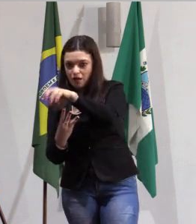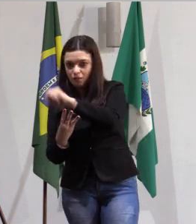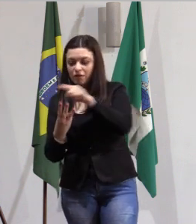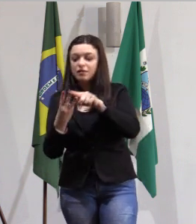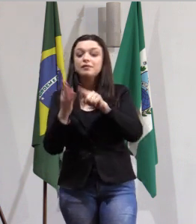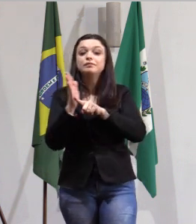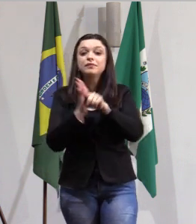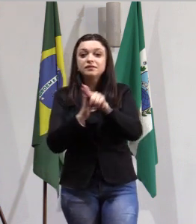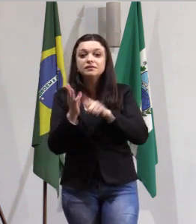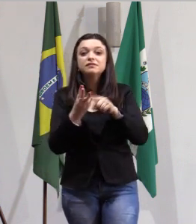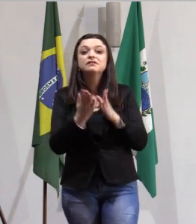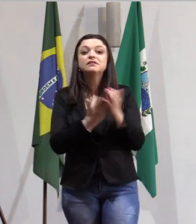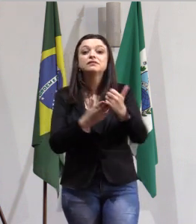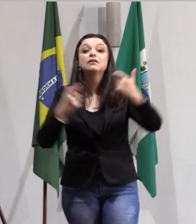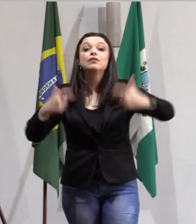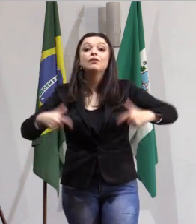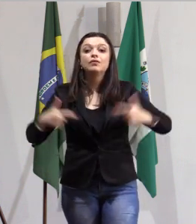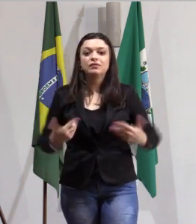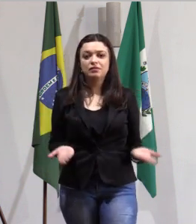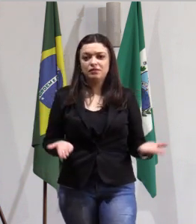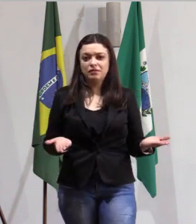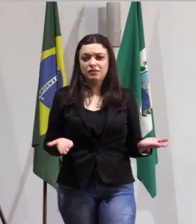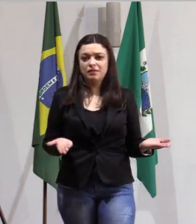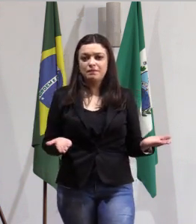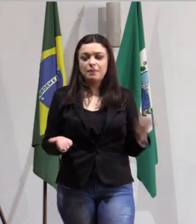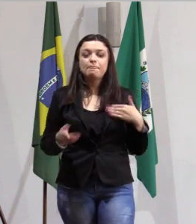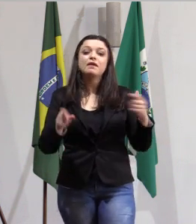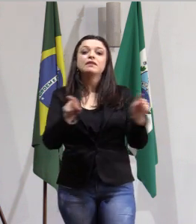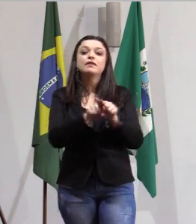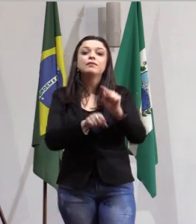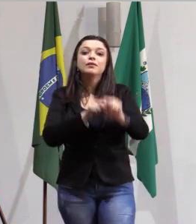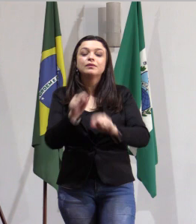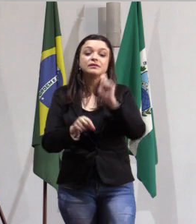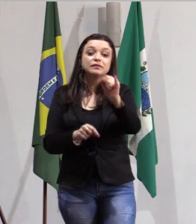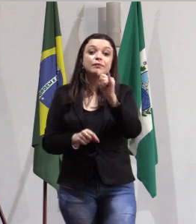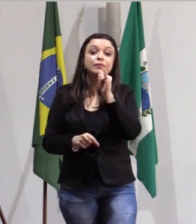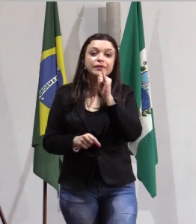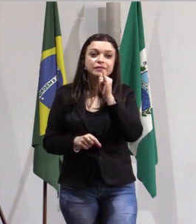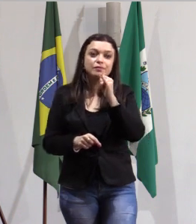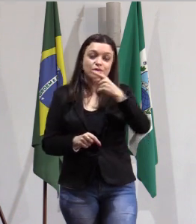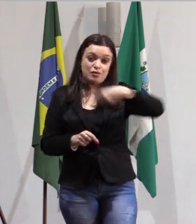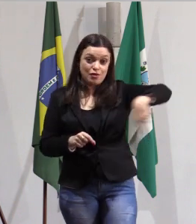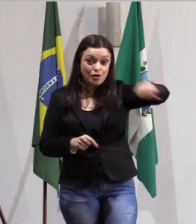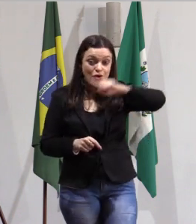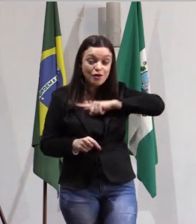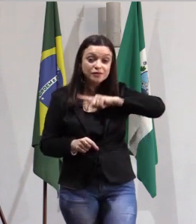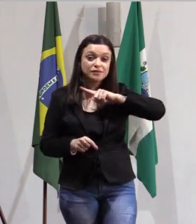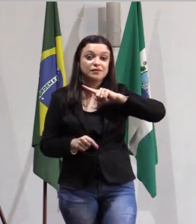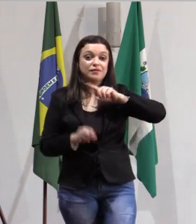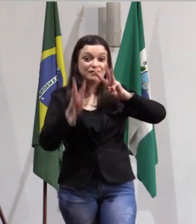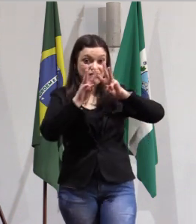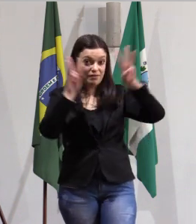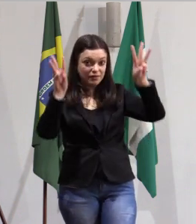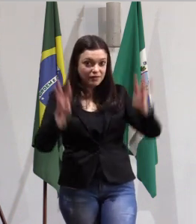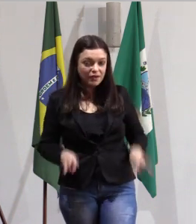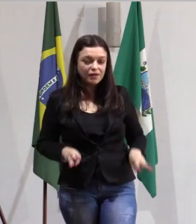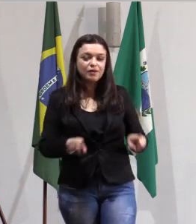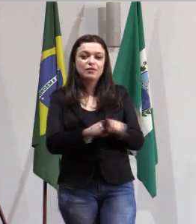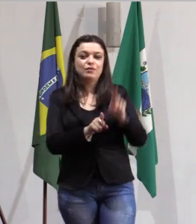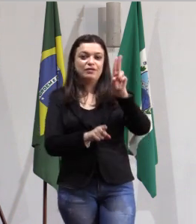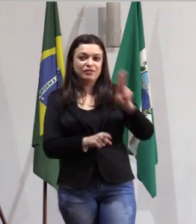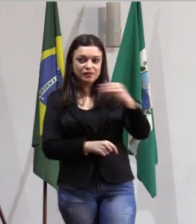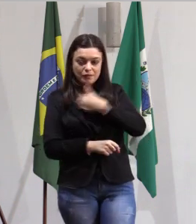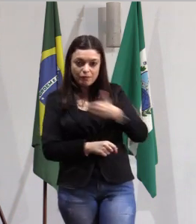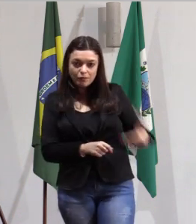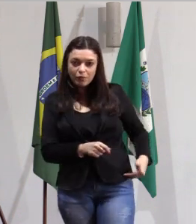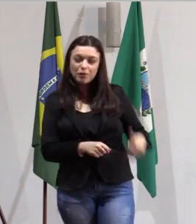Aliás, eu quero dizer aos estudantes que eu creio que nós, universidades públicas, temos que usar muito mais e melhor a